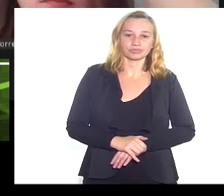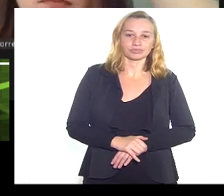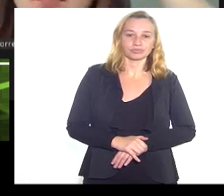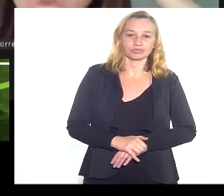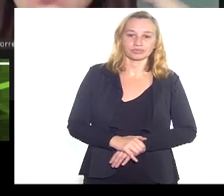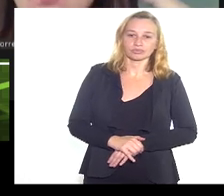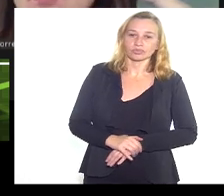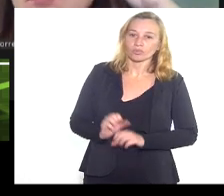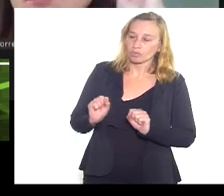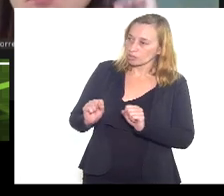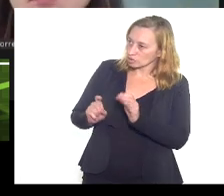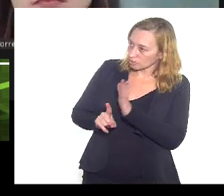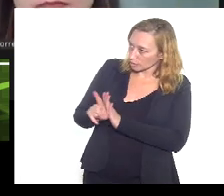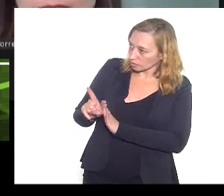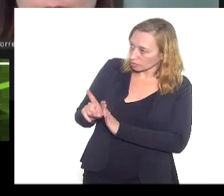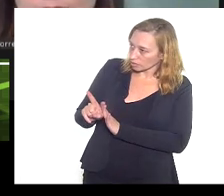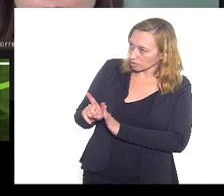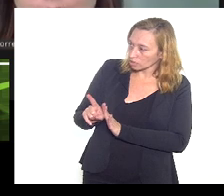Permite uma intervenção? Um